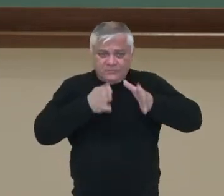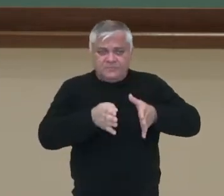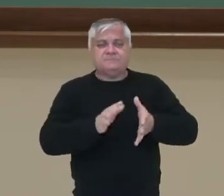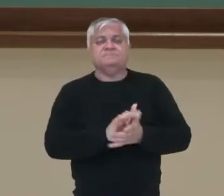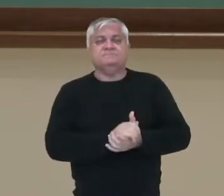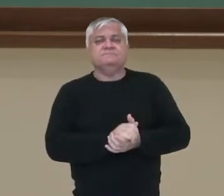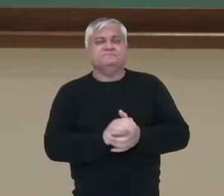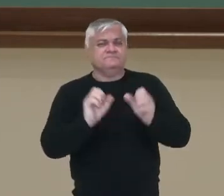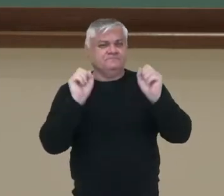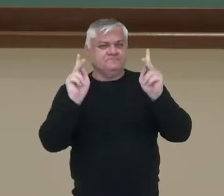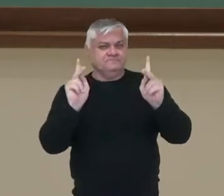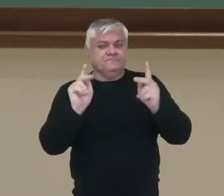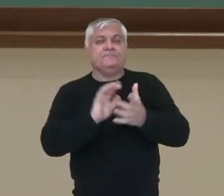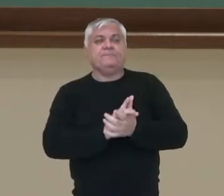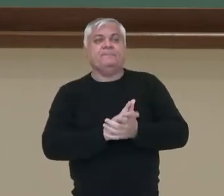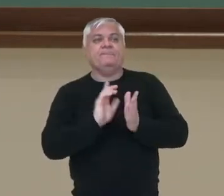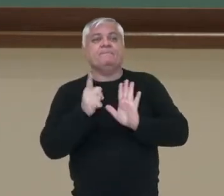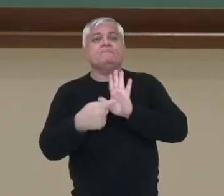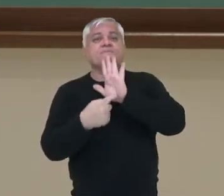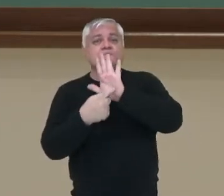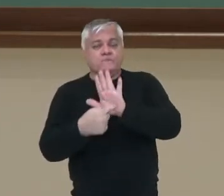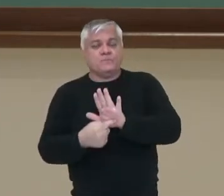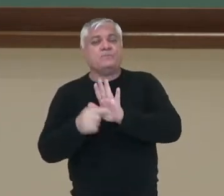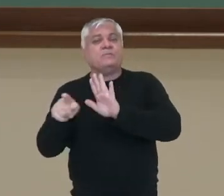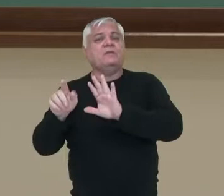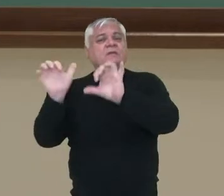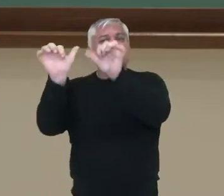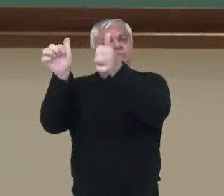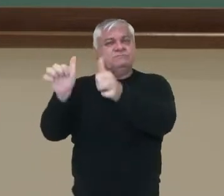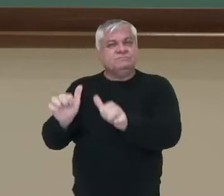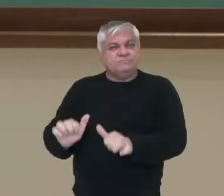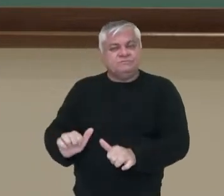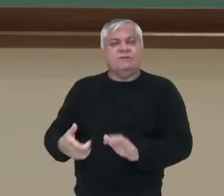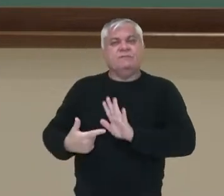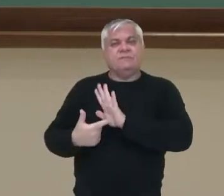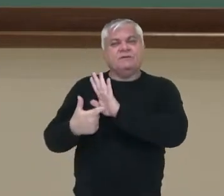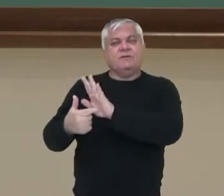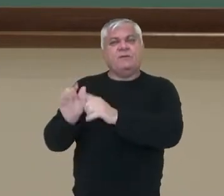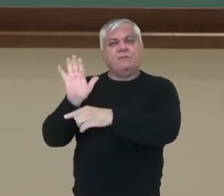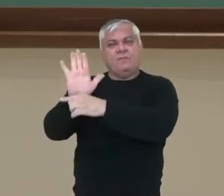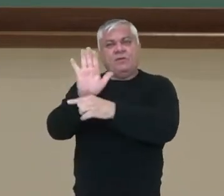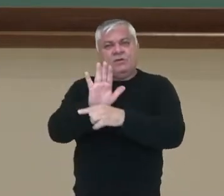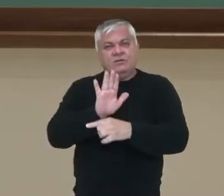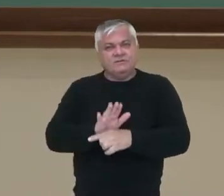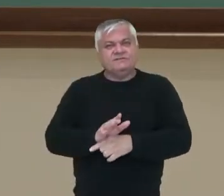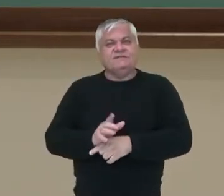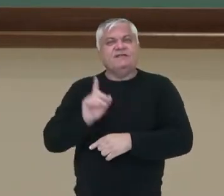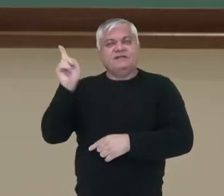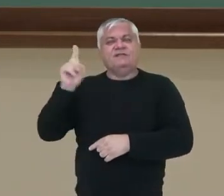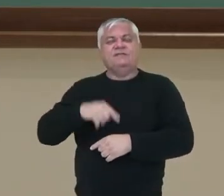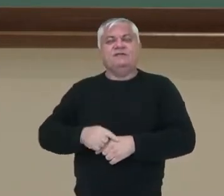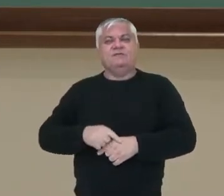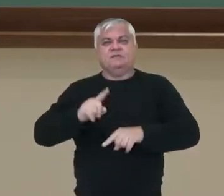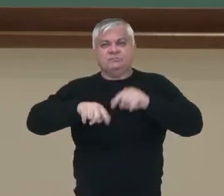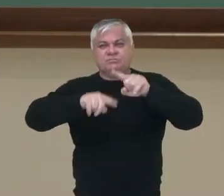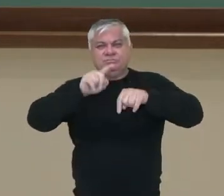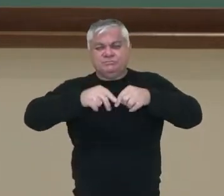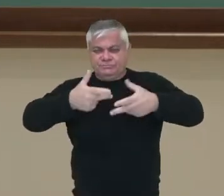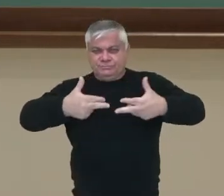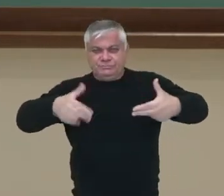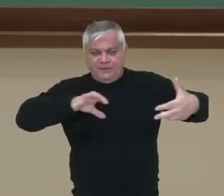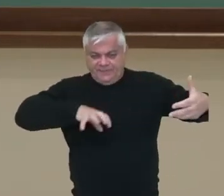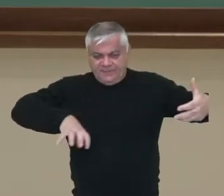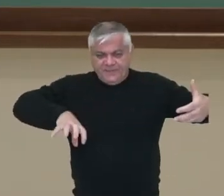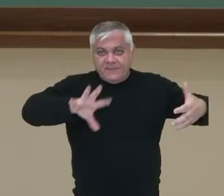pouquinho, ok? Eu trouxe aqui hoje novamente para me ajudar nessa aula, nosso coleguinha aqui e os seus órgãos em separado para